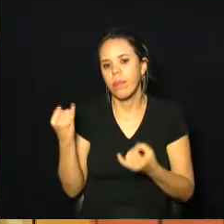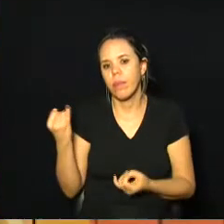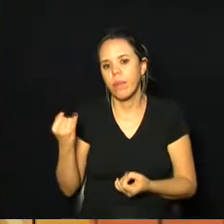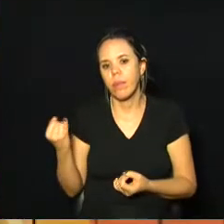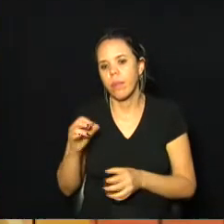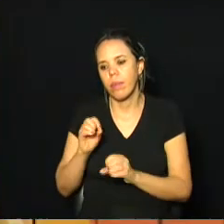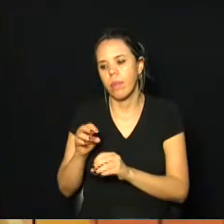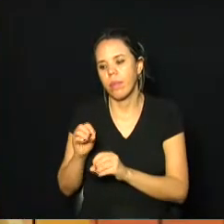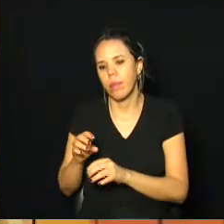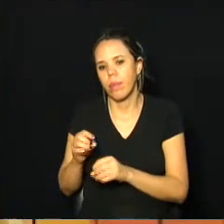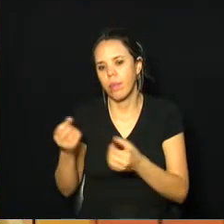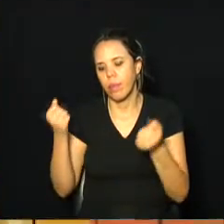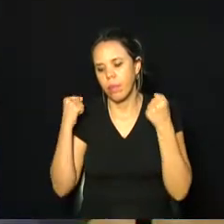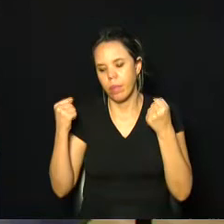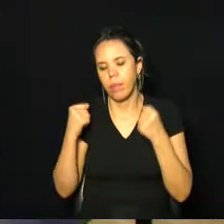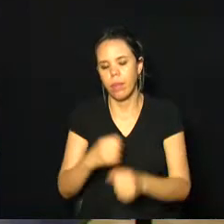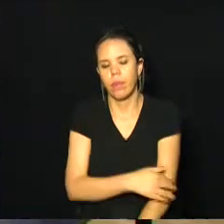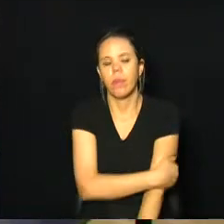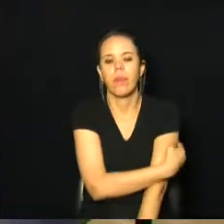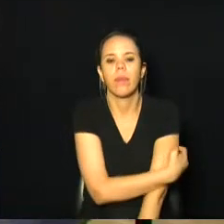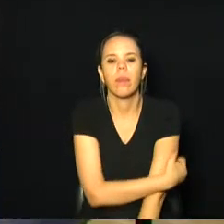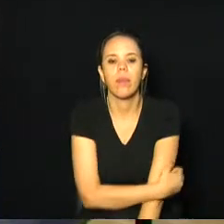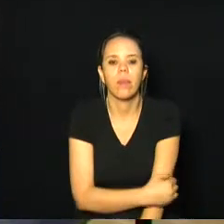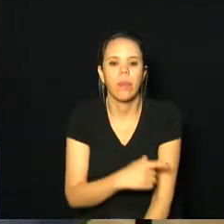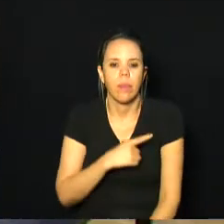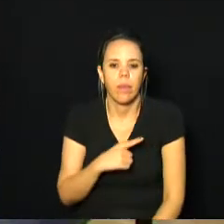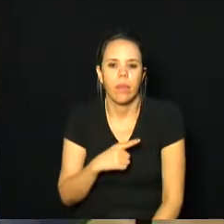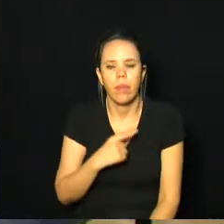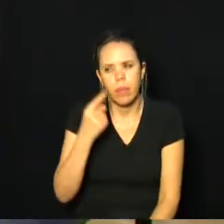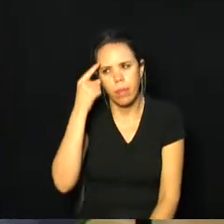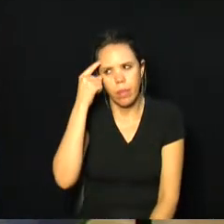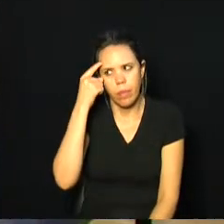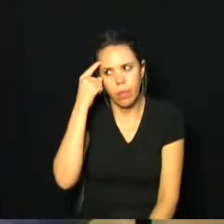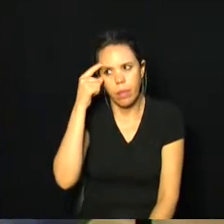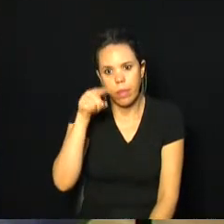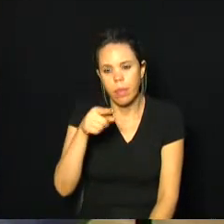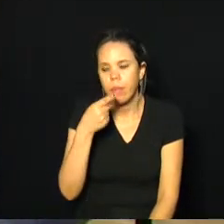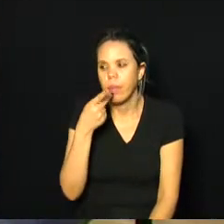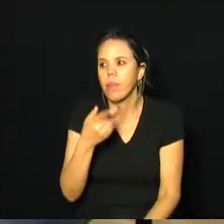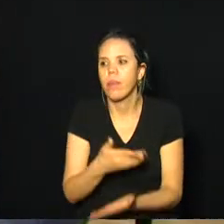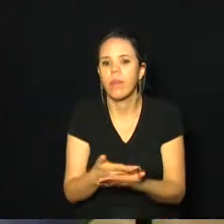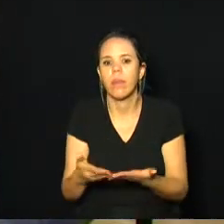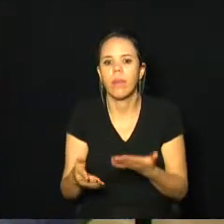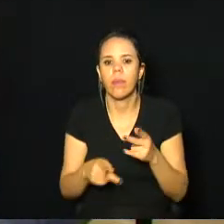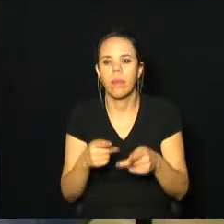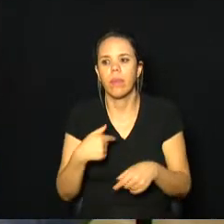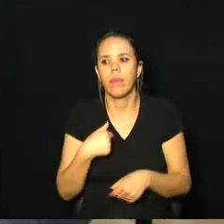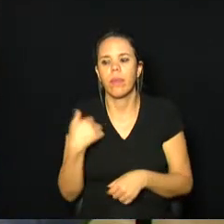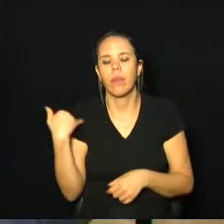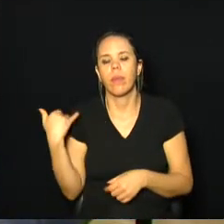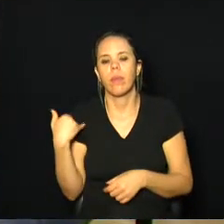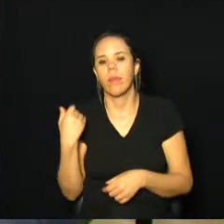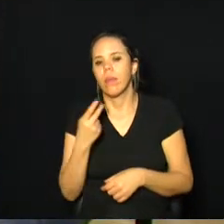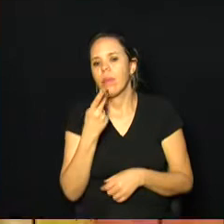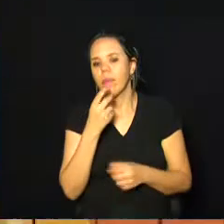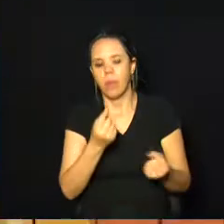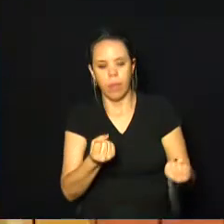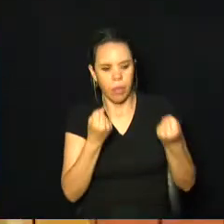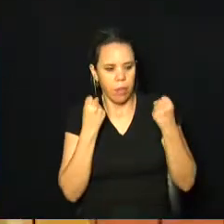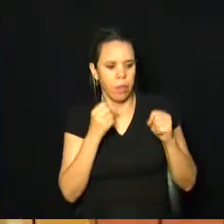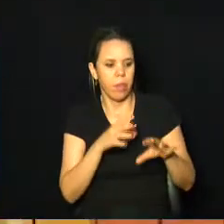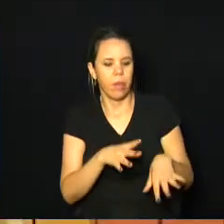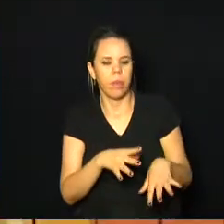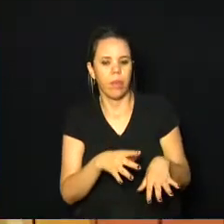da educação física, porque a gente tem a ideia, e quando você conversa, principalmente com as pessoas da minha geração, quando eu falei educação física,